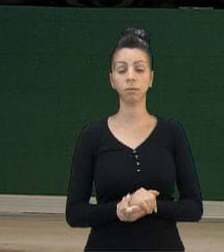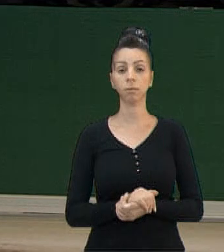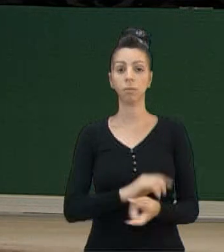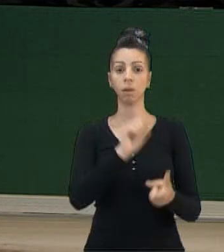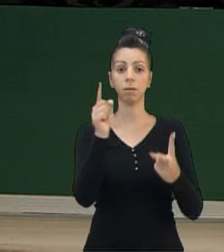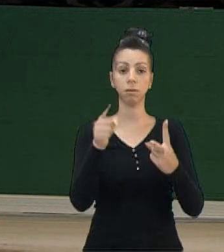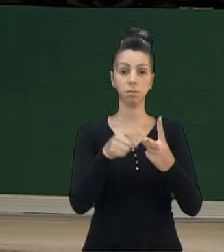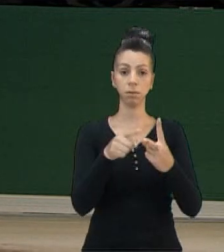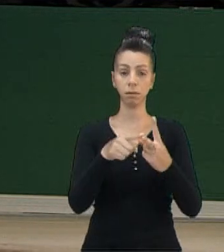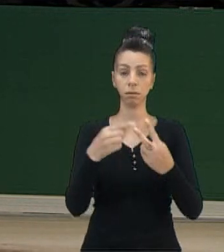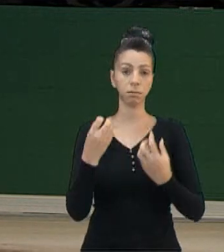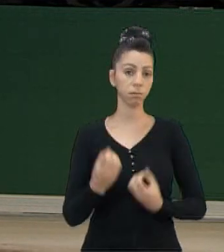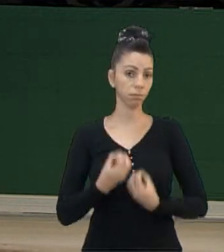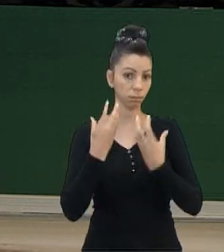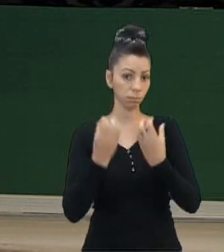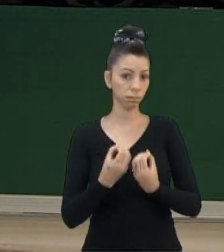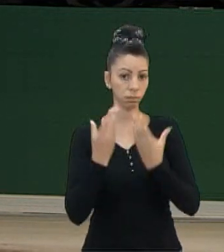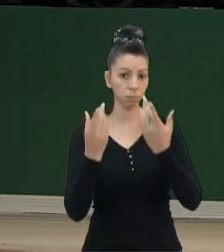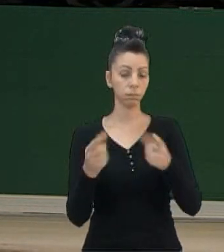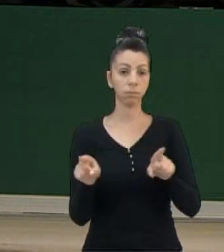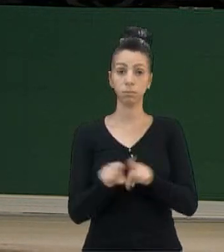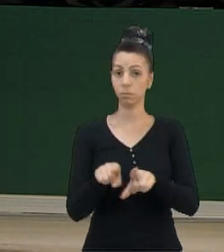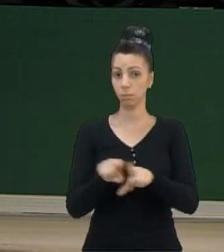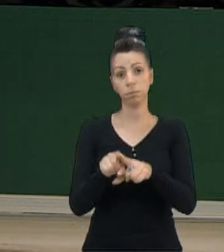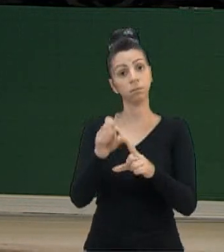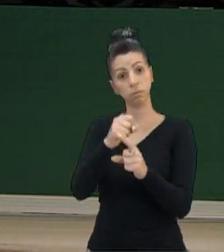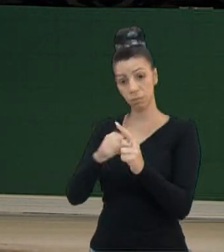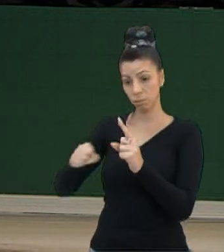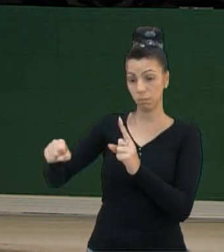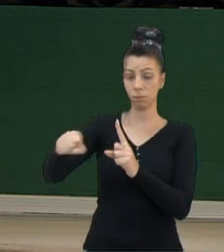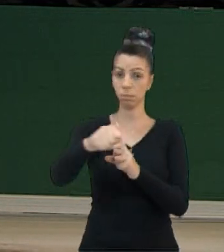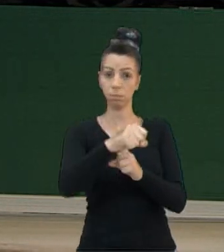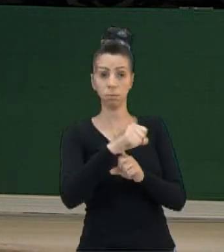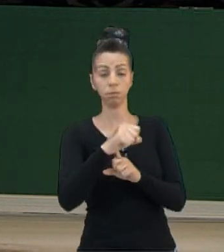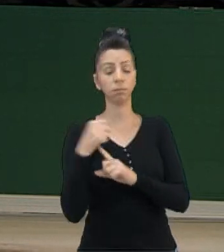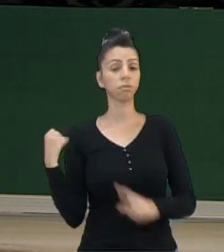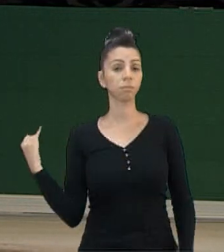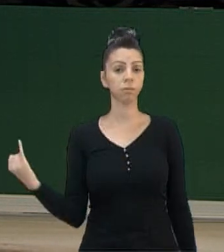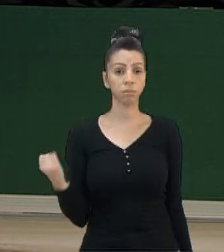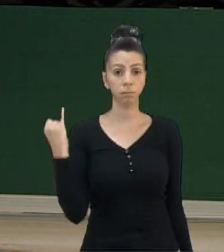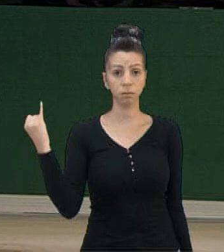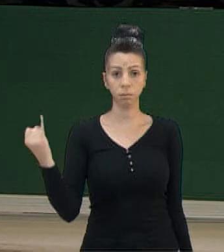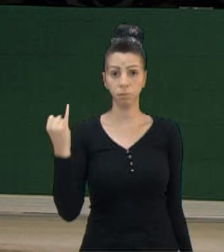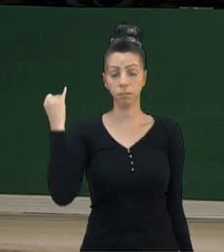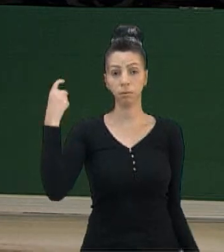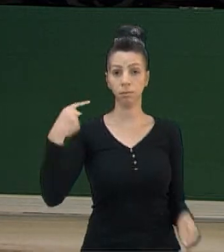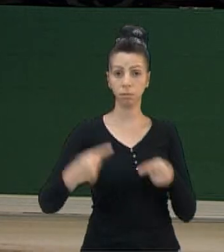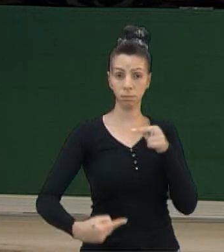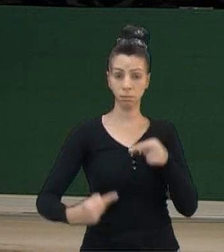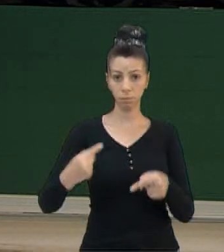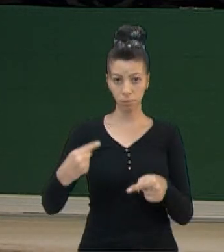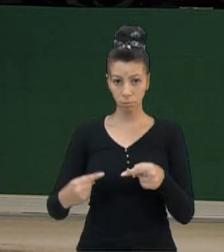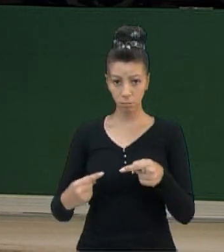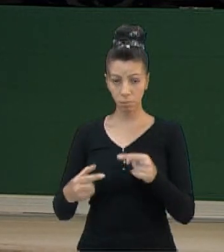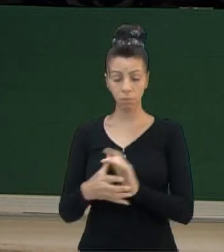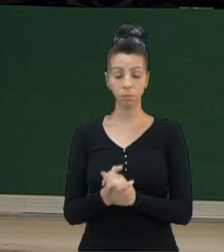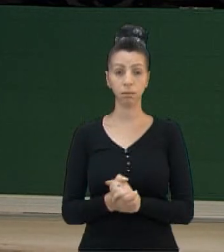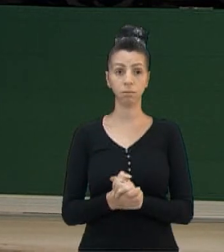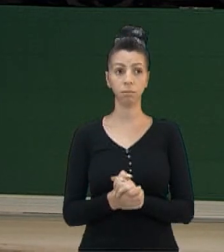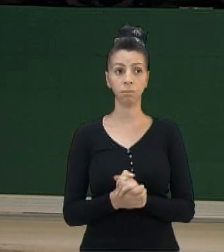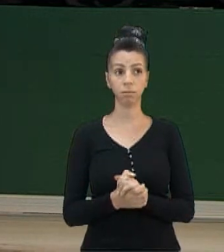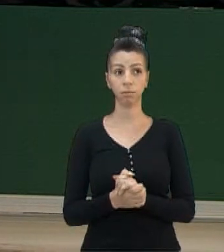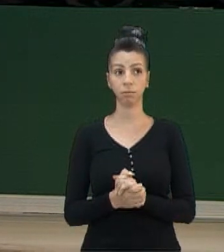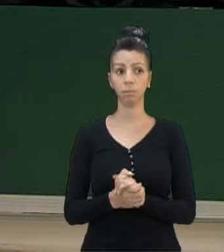poema que trabalha com uma questão também social, bastante importante e bastante discutida. Que esse poema é da